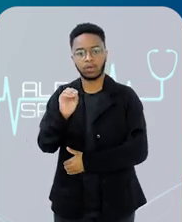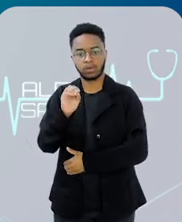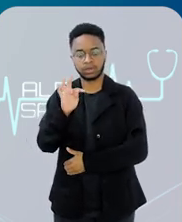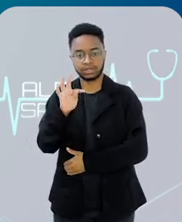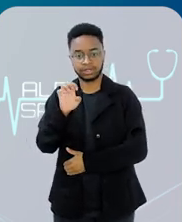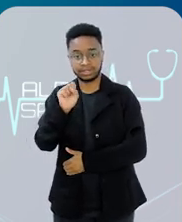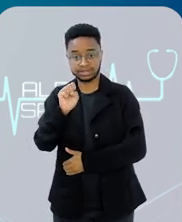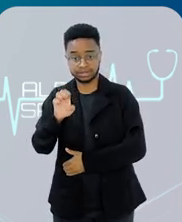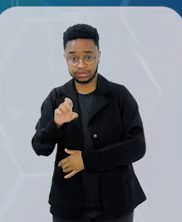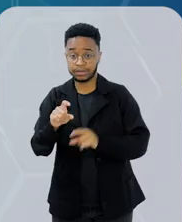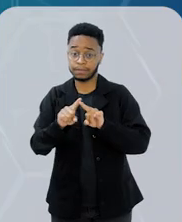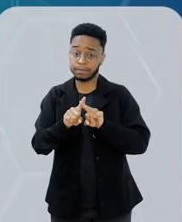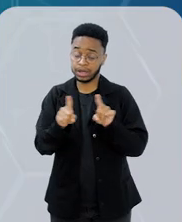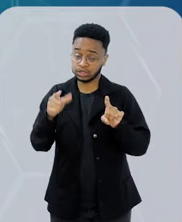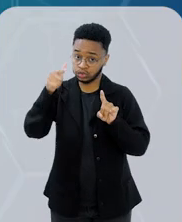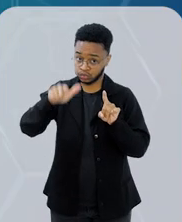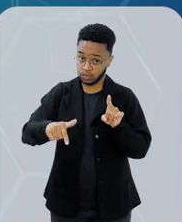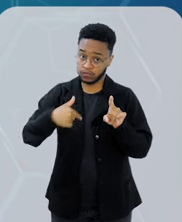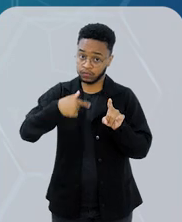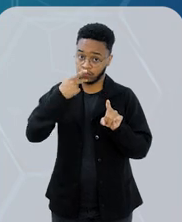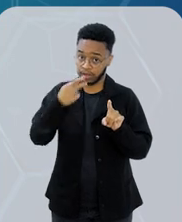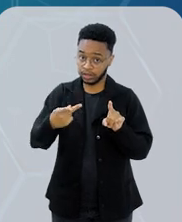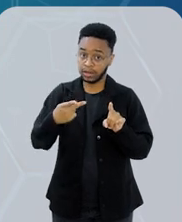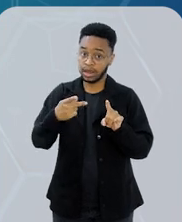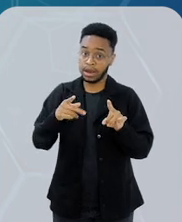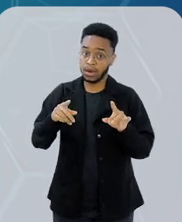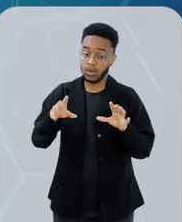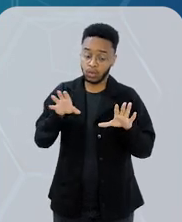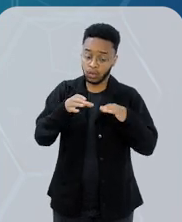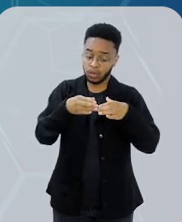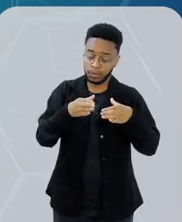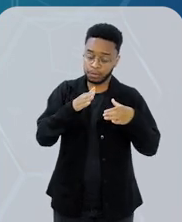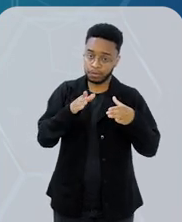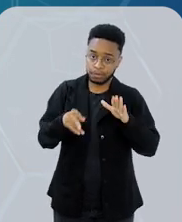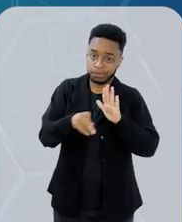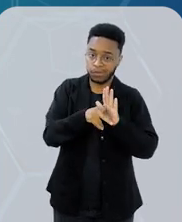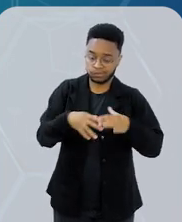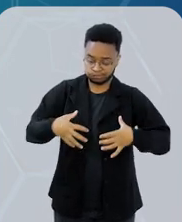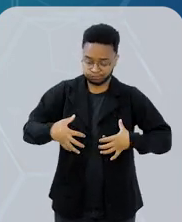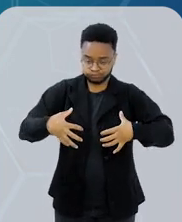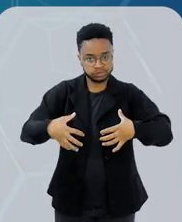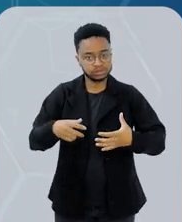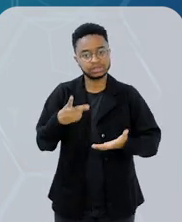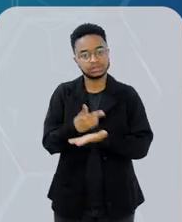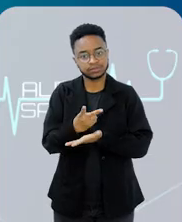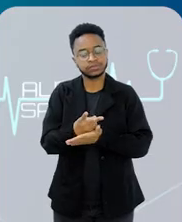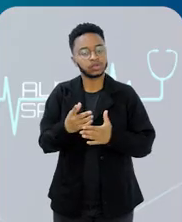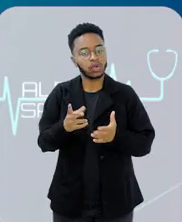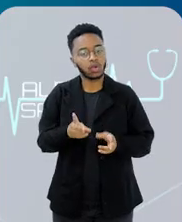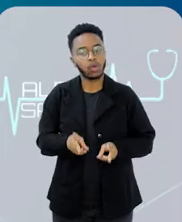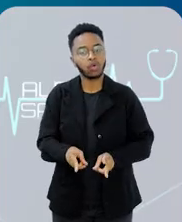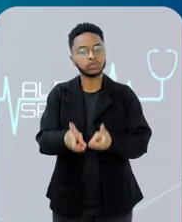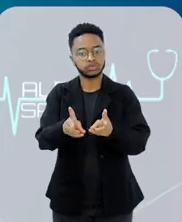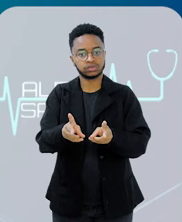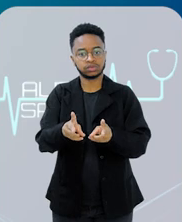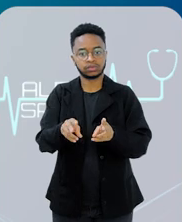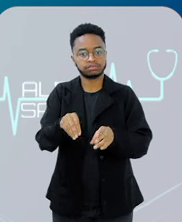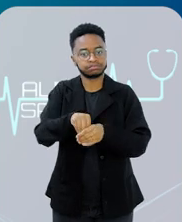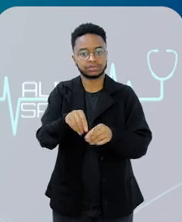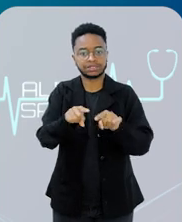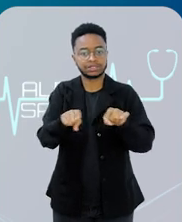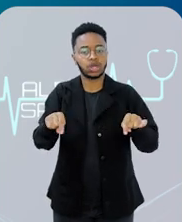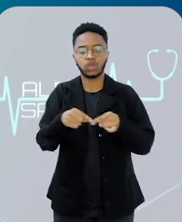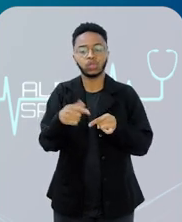prótese. Mas essas pacientes, de novo, da gigantomastia, elas vão continuar sempre no consultório, então